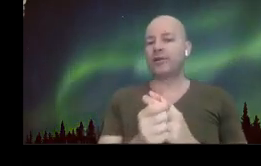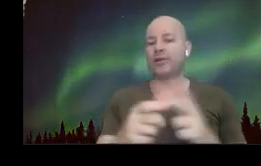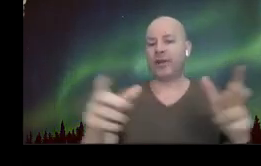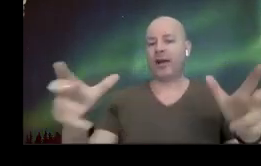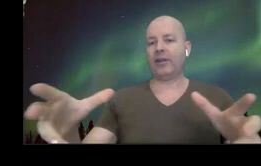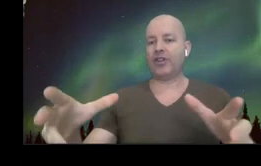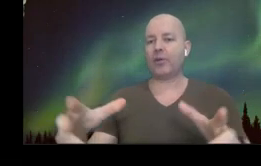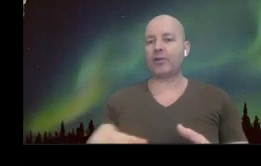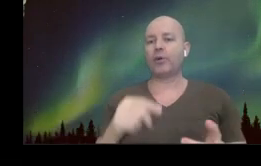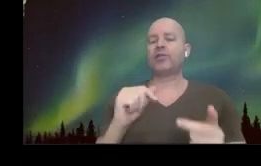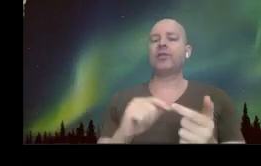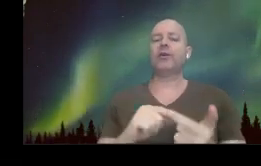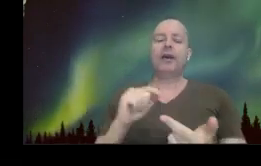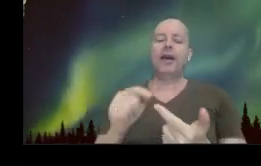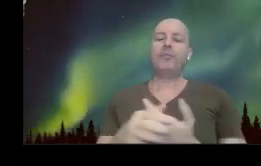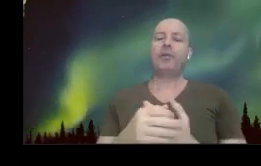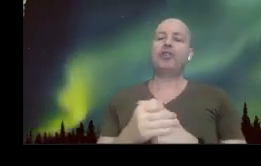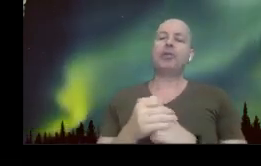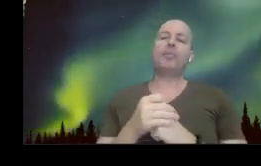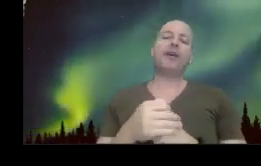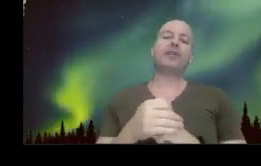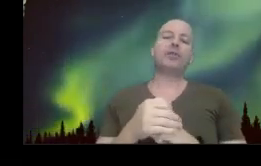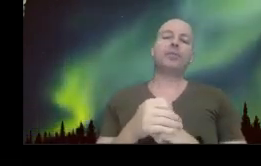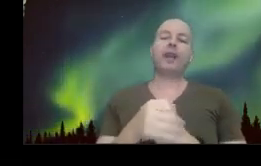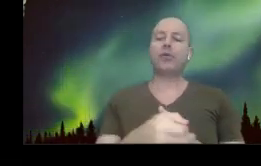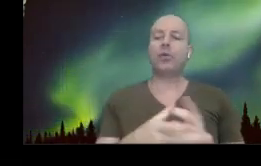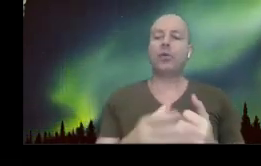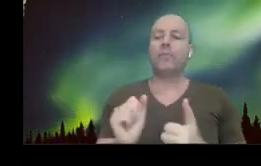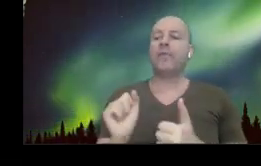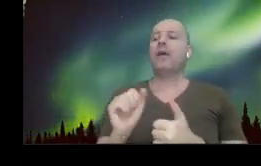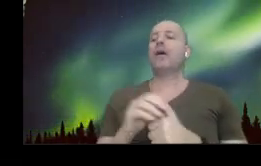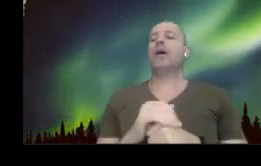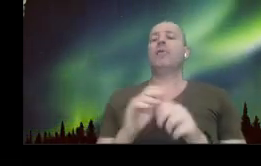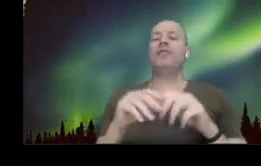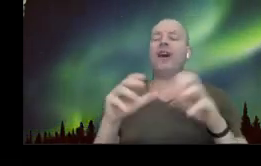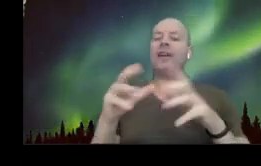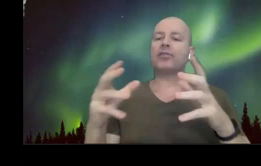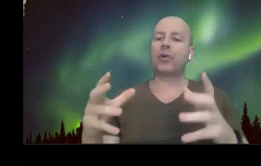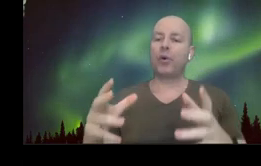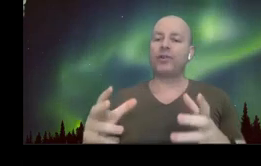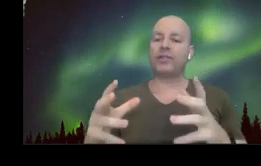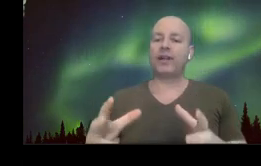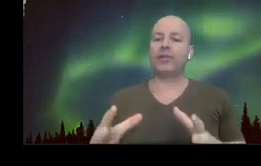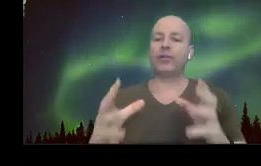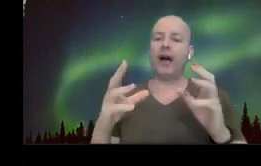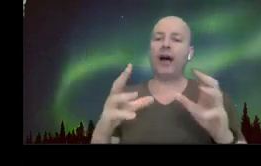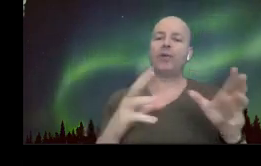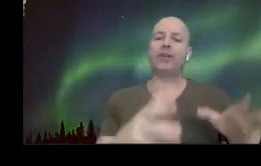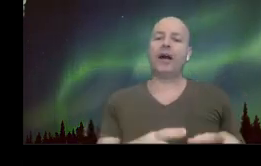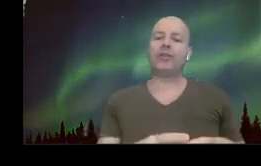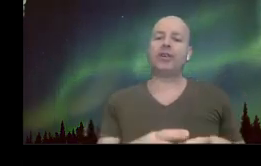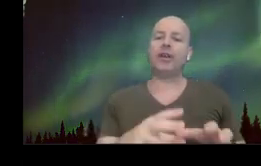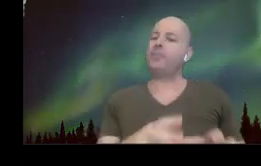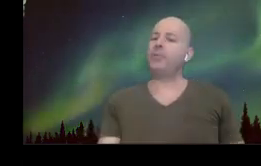tartarugas de água doce, é permitido a pesca do pirarucu. Várias coisas dentro